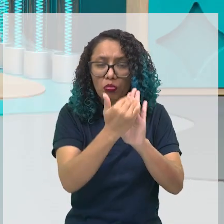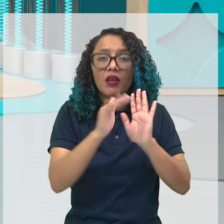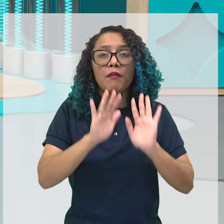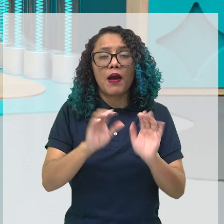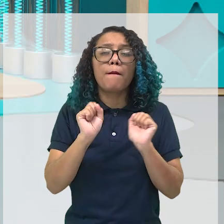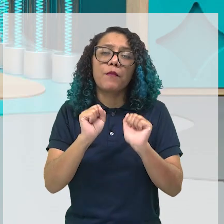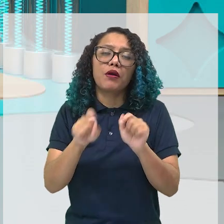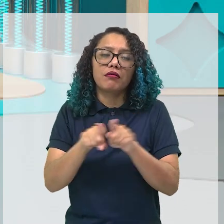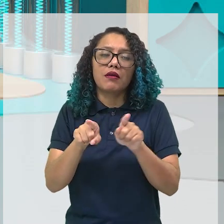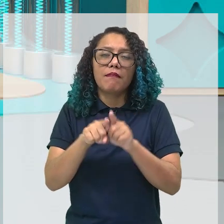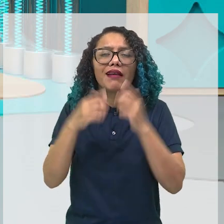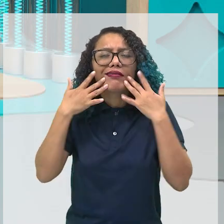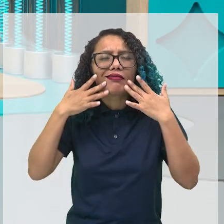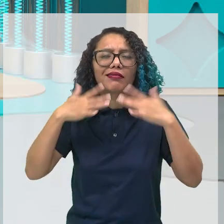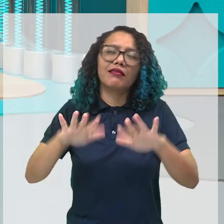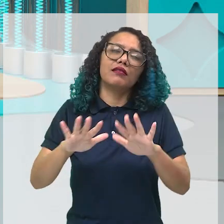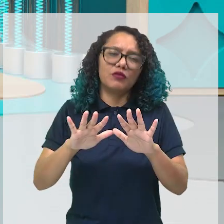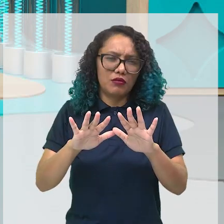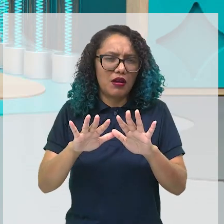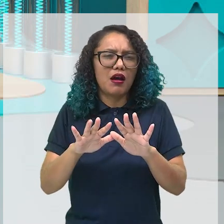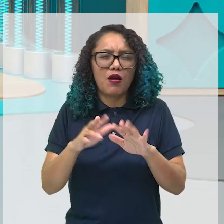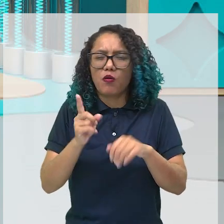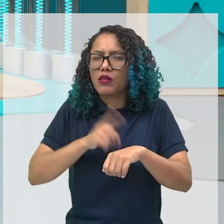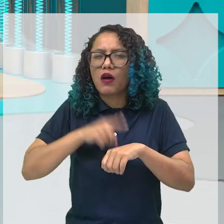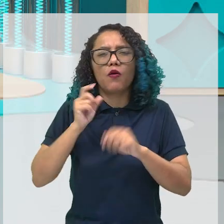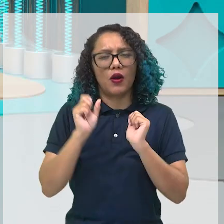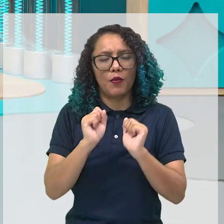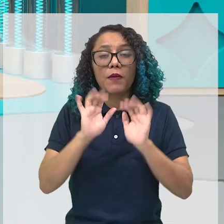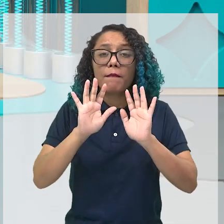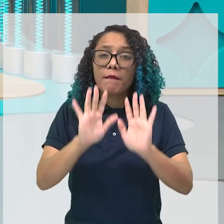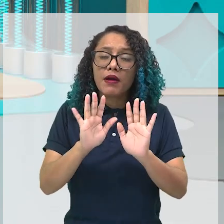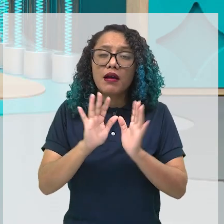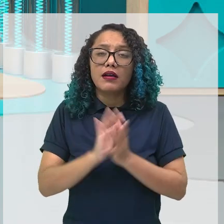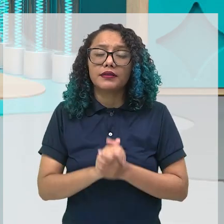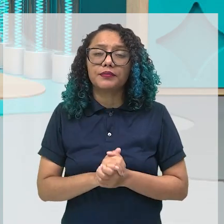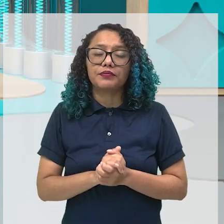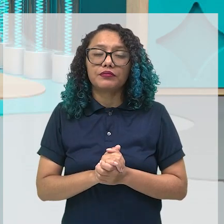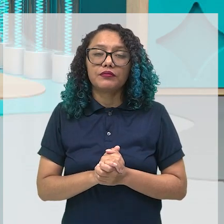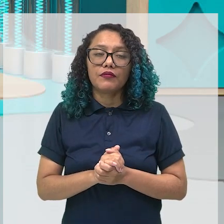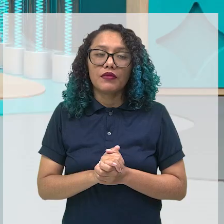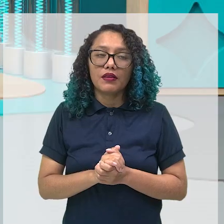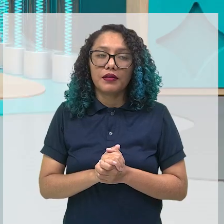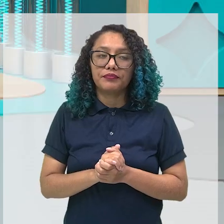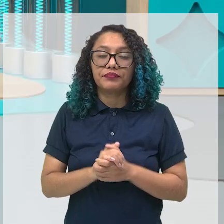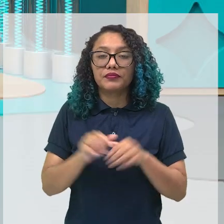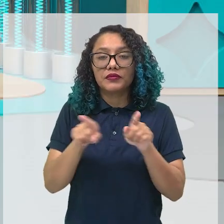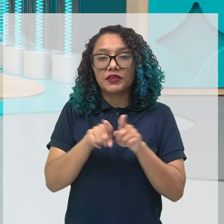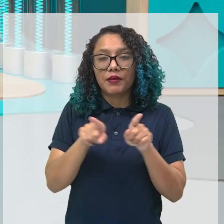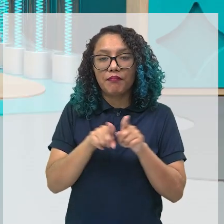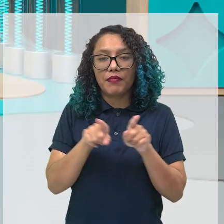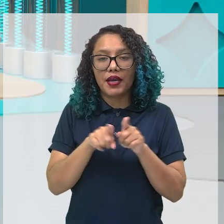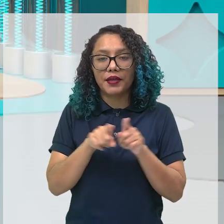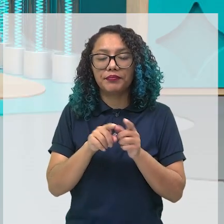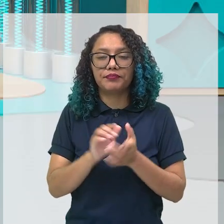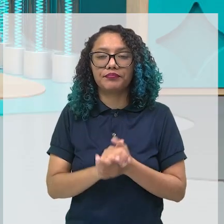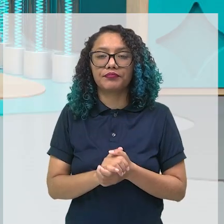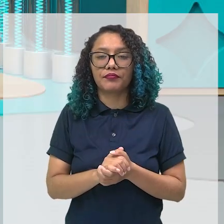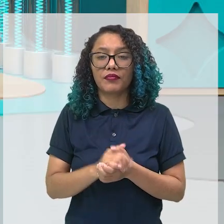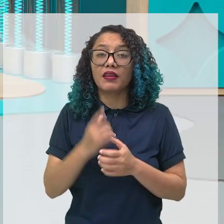apresentados como formas mais espontâneas, mas a gente vai ter na salsa uma característica dos dançarinos e do estilo,